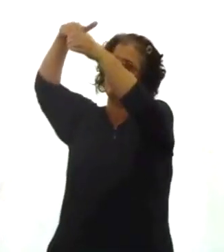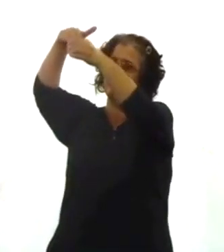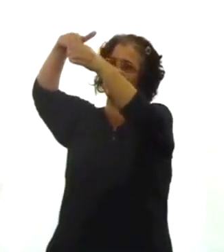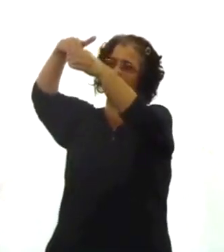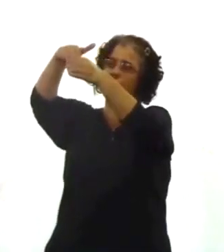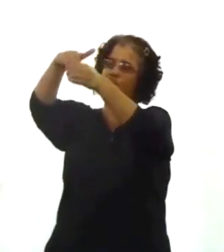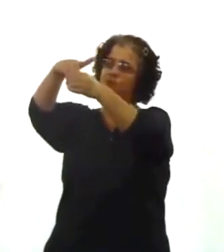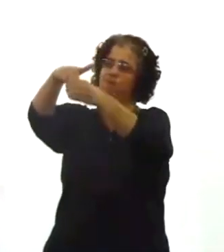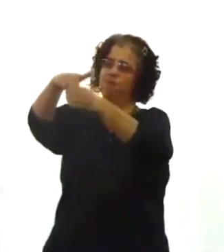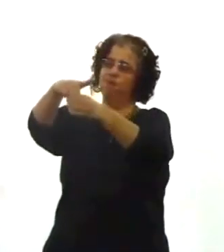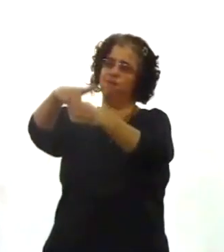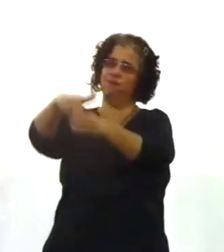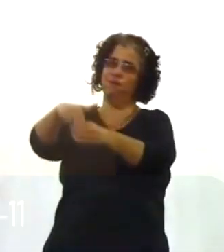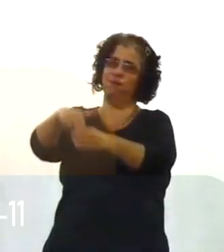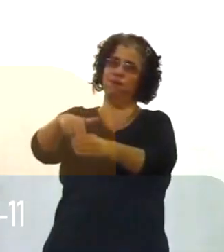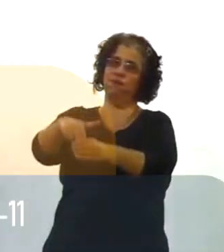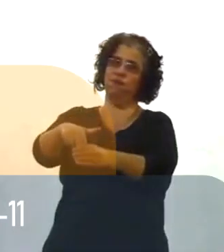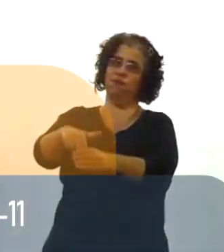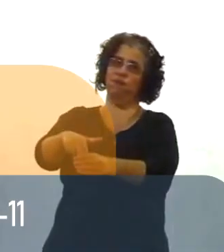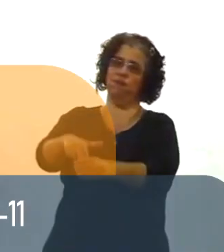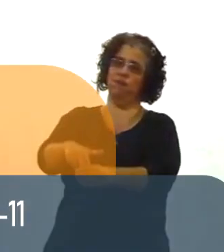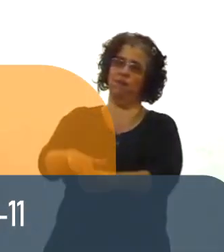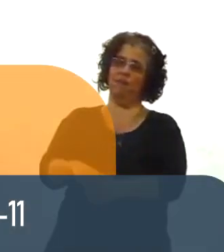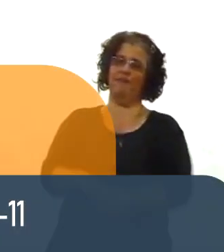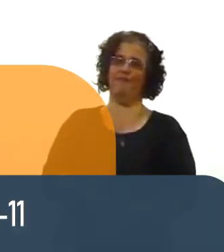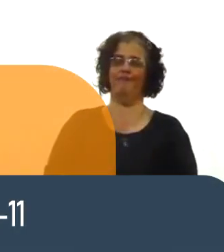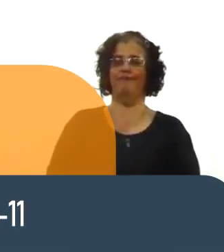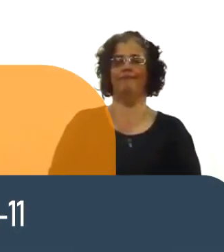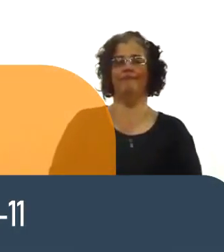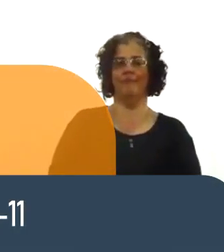preocupados. Ronaldo Lidório está doente.